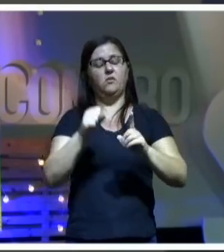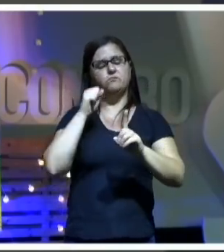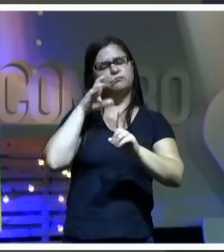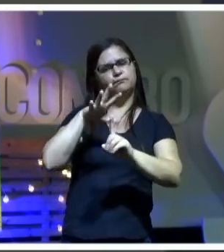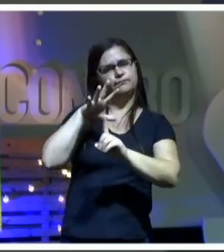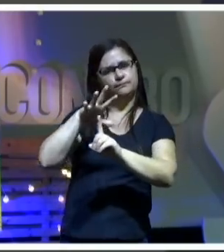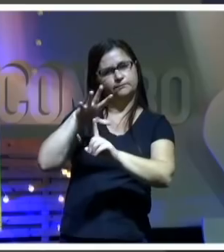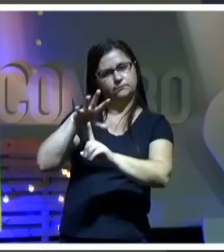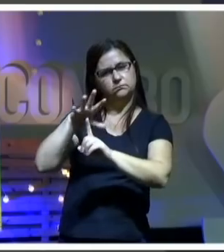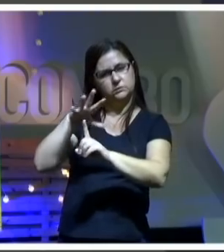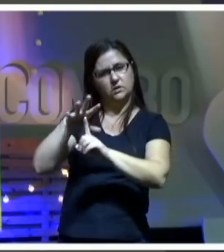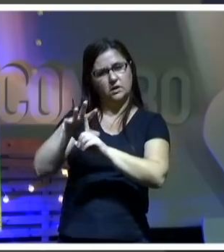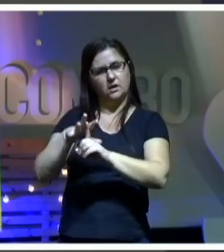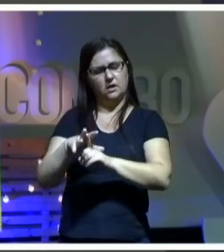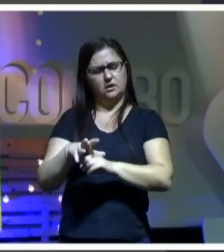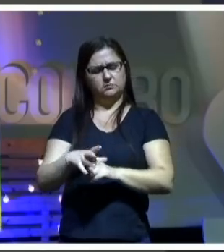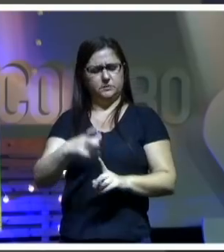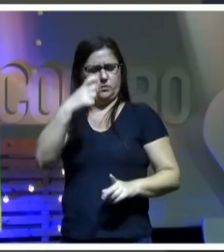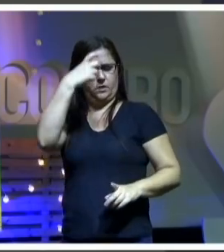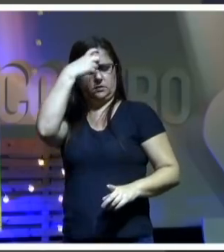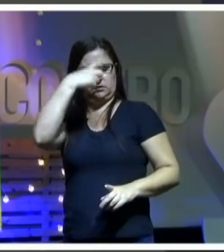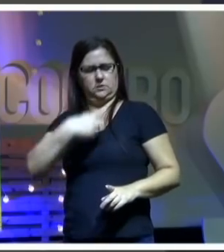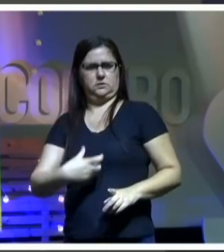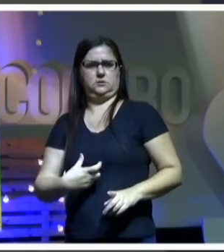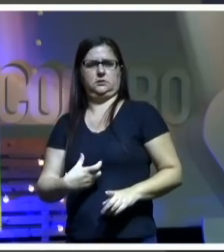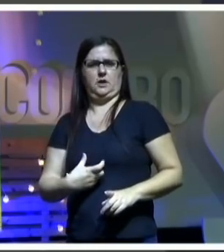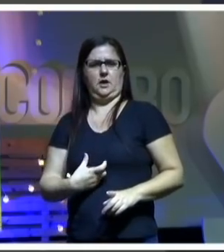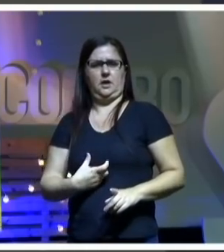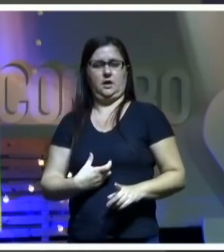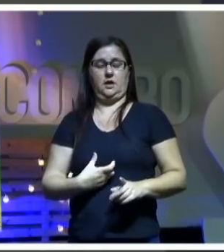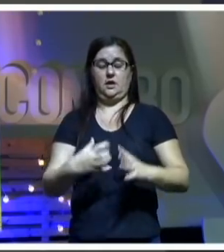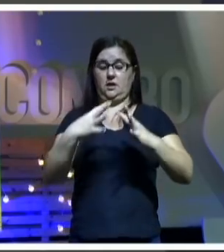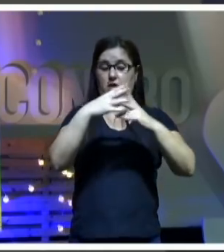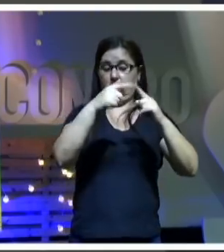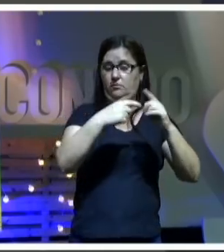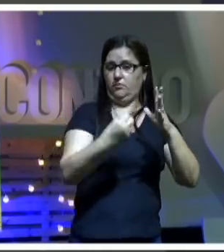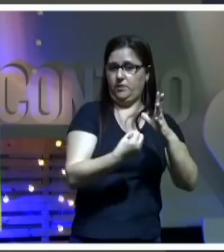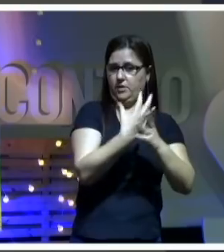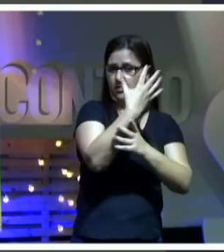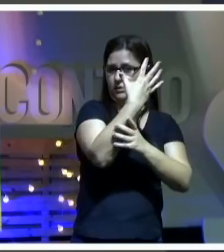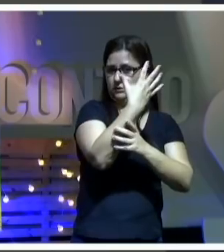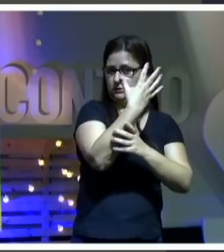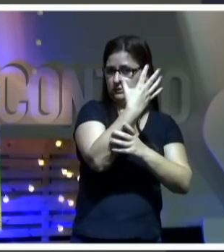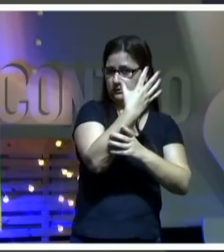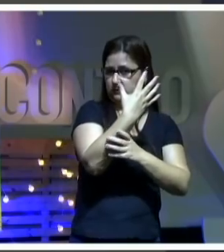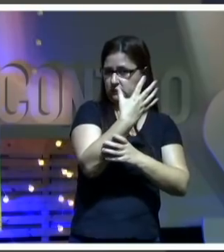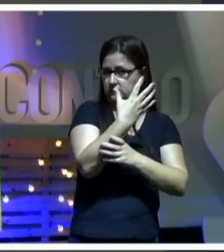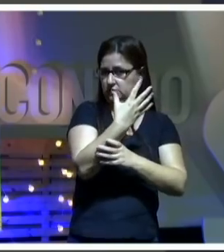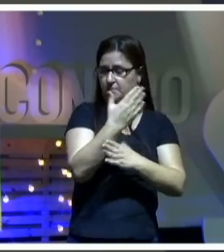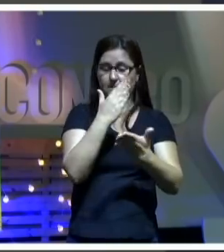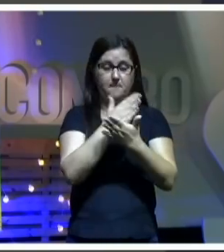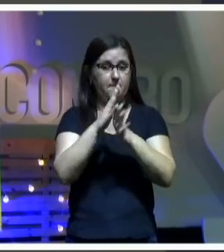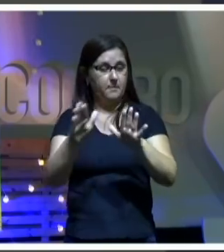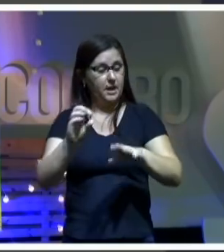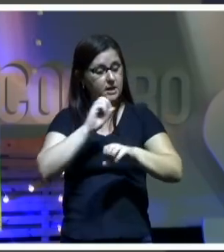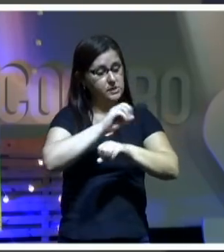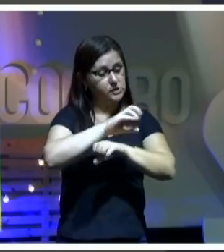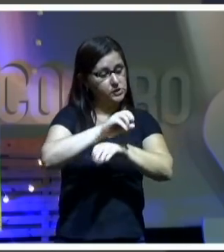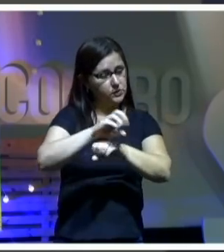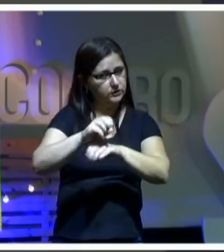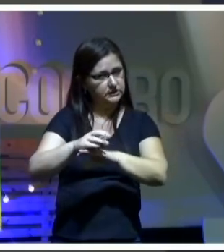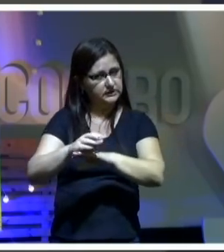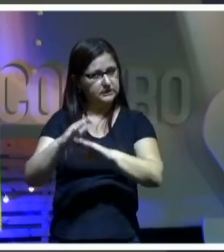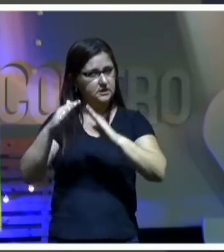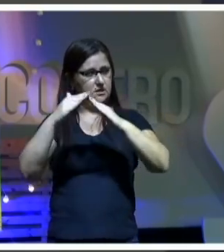mais conservadora que uma denominação tirou suas credenciais e deixou de ensinar no principal foi para o oeste